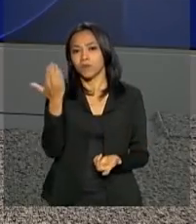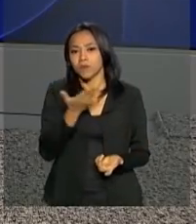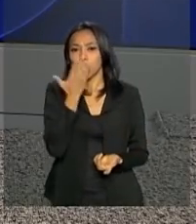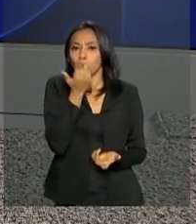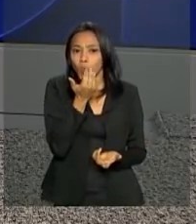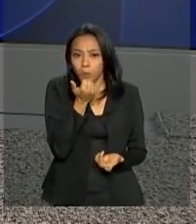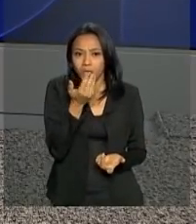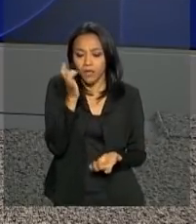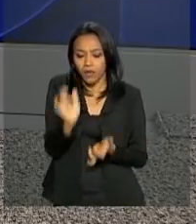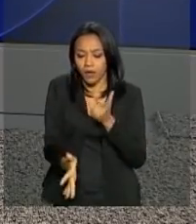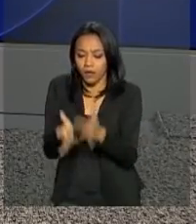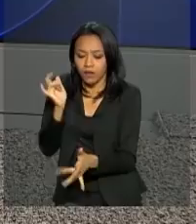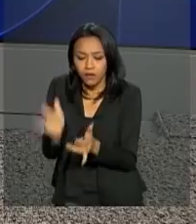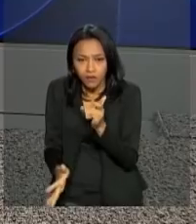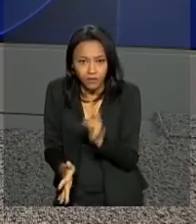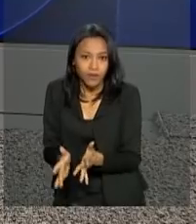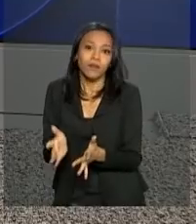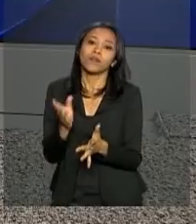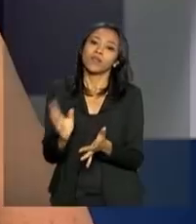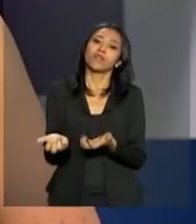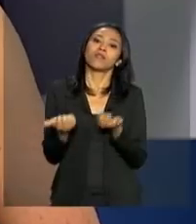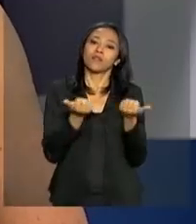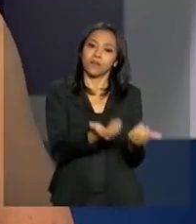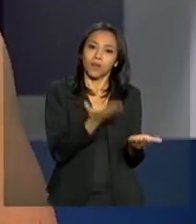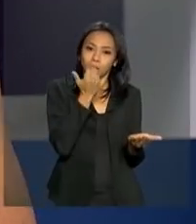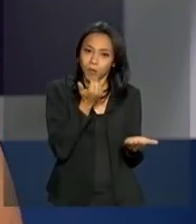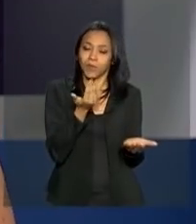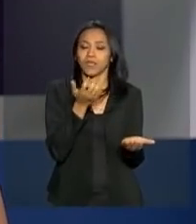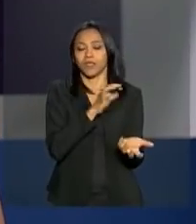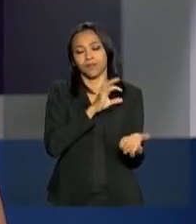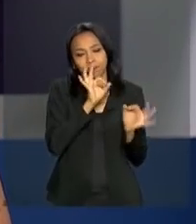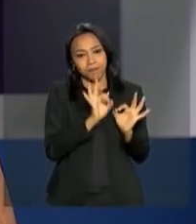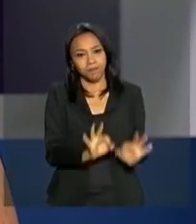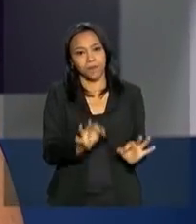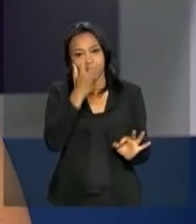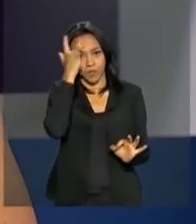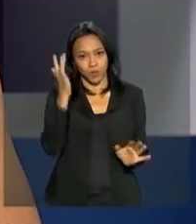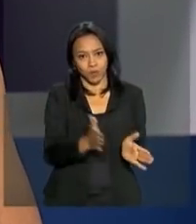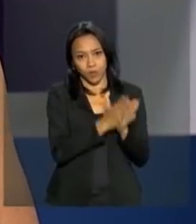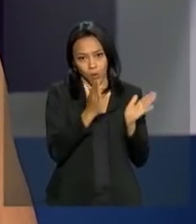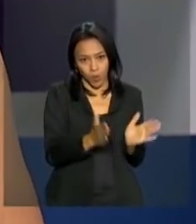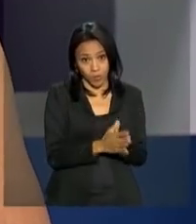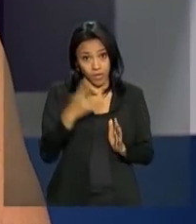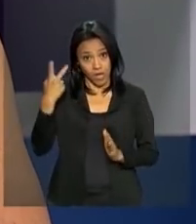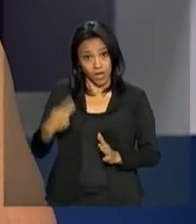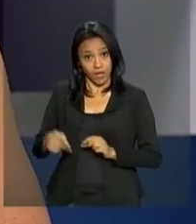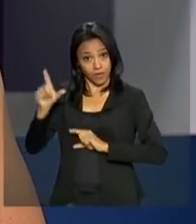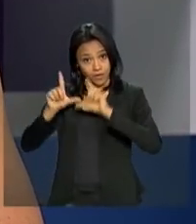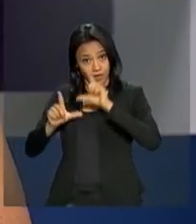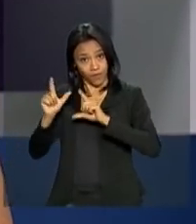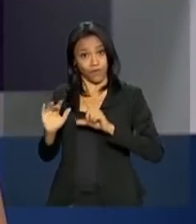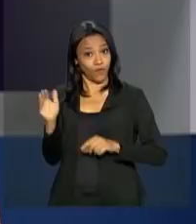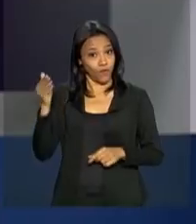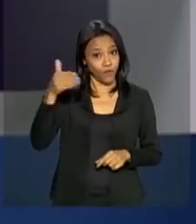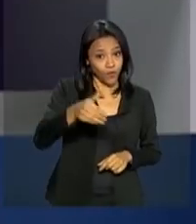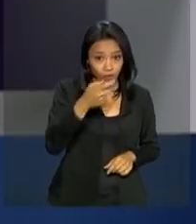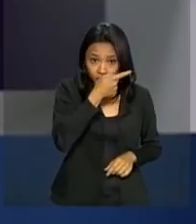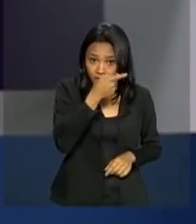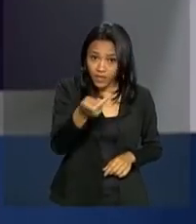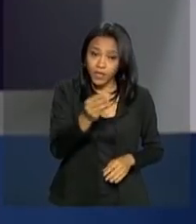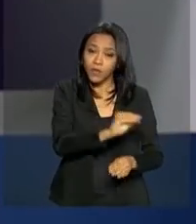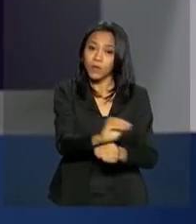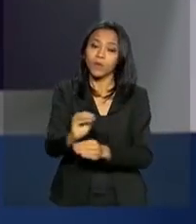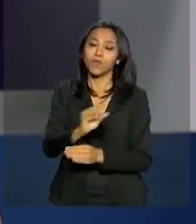alimentação adequada para pessoas pobres a nossa equipe de reportagem visitou uma instituição que cuida de crianças e